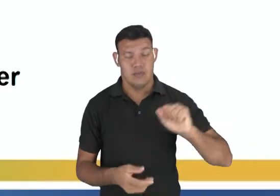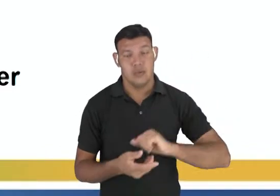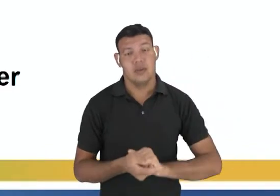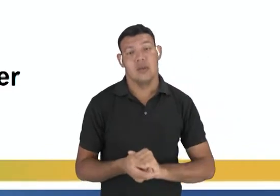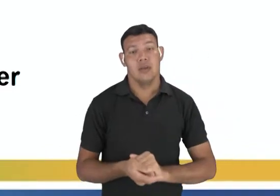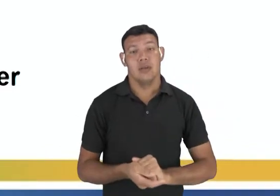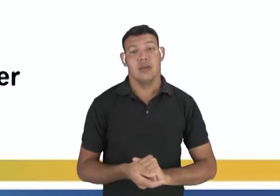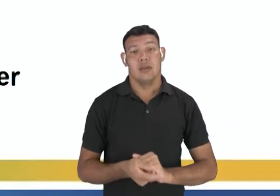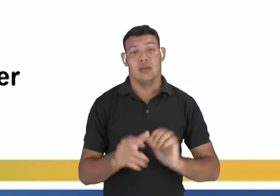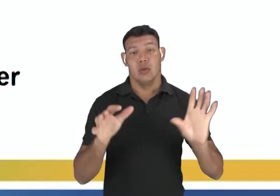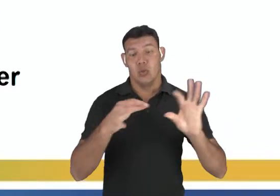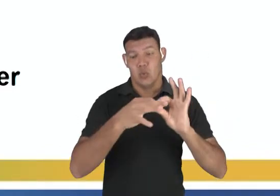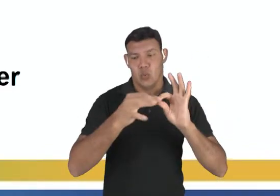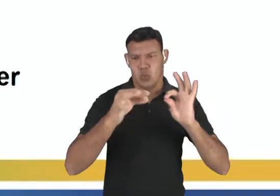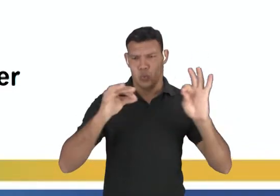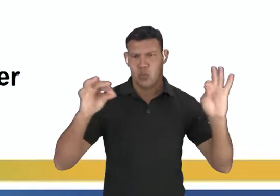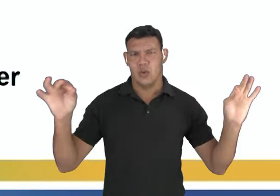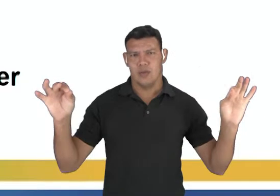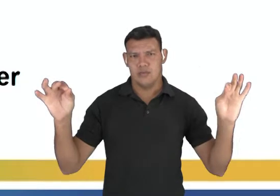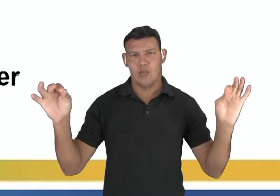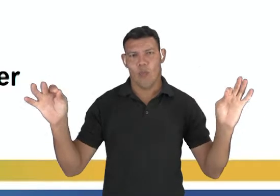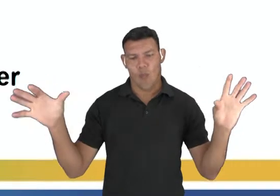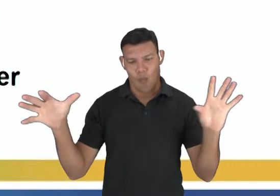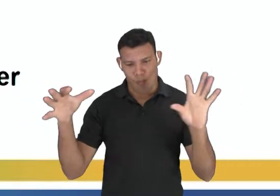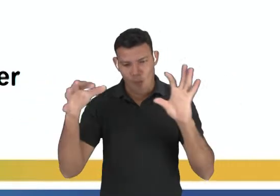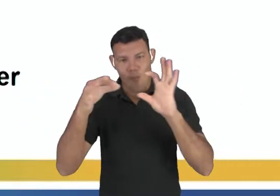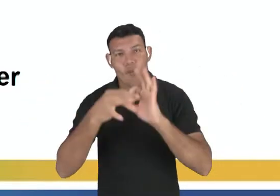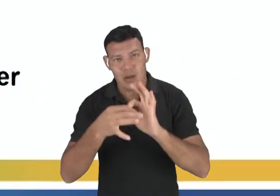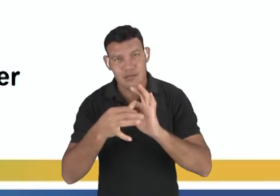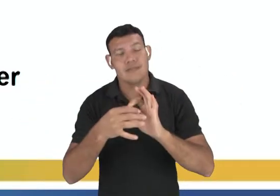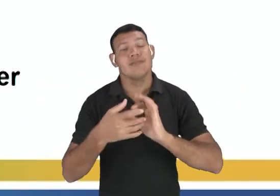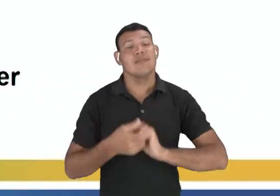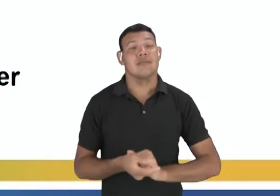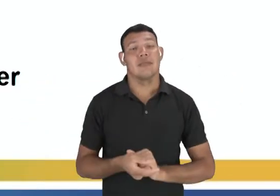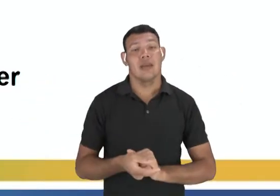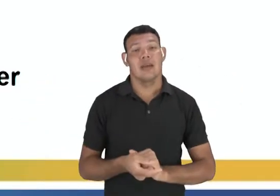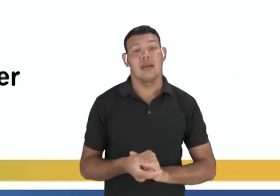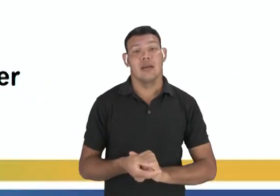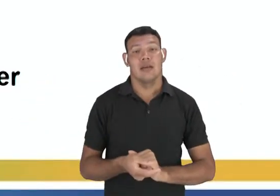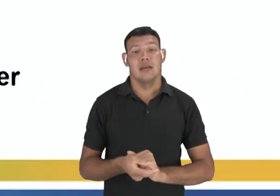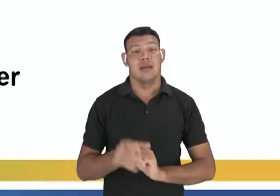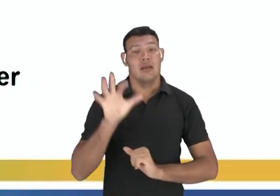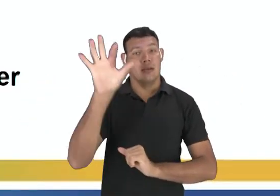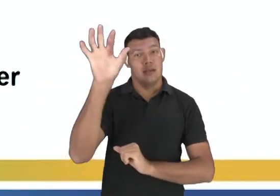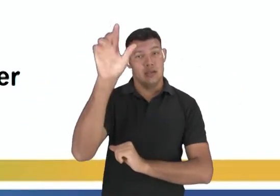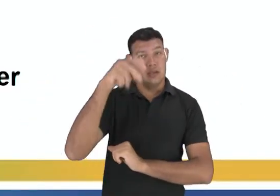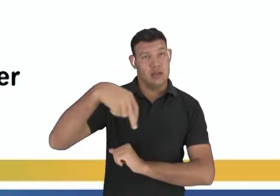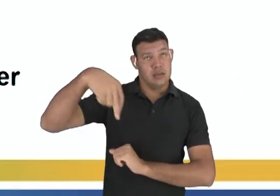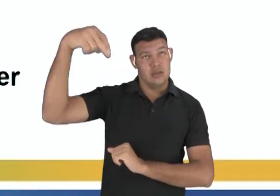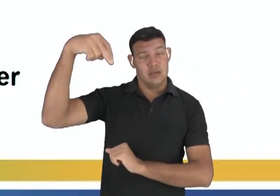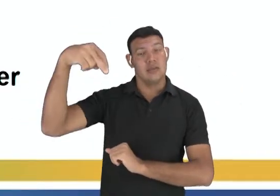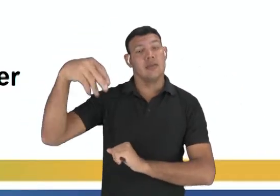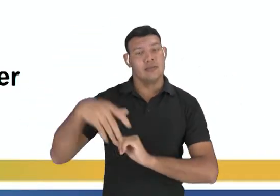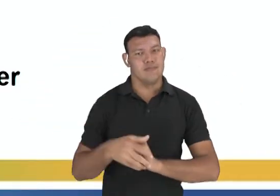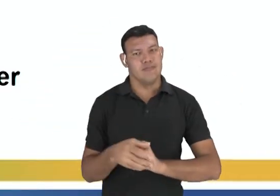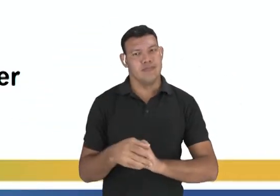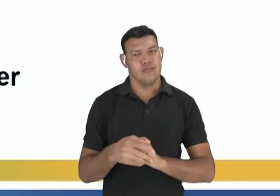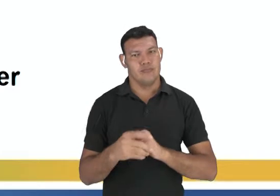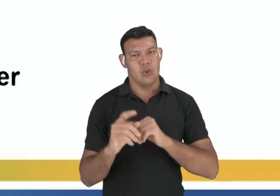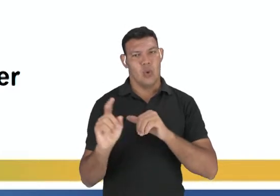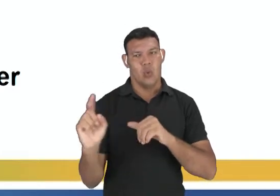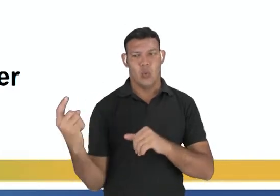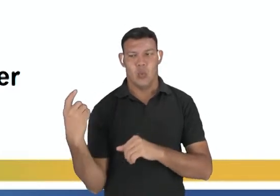Brasil, lembrando que até então tínhamos um grande isolamento em relação às demais unidades da federação,